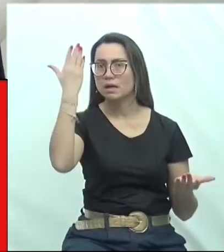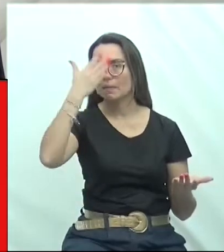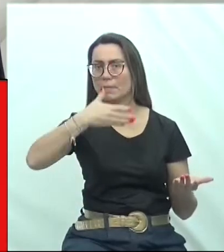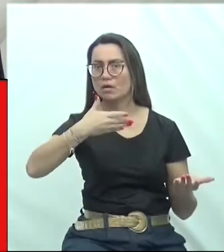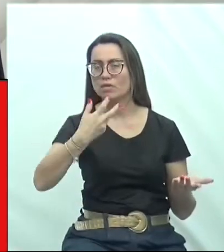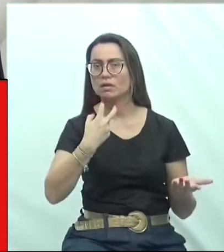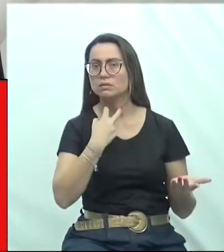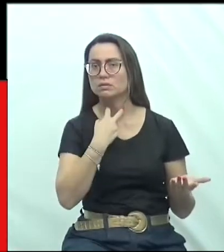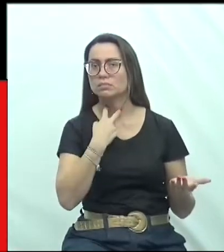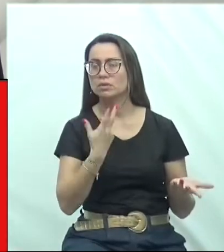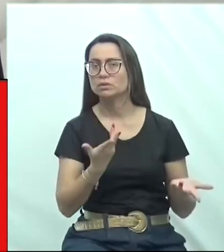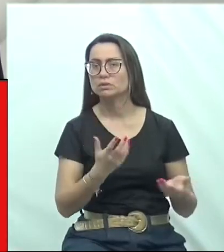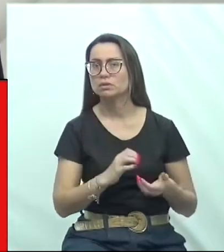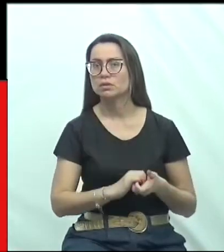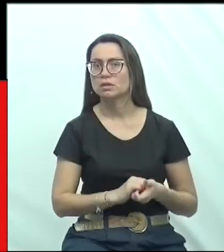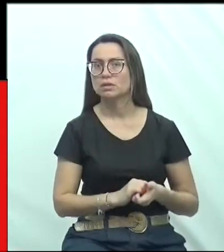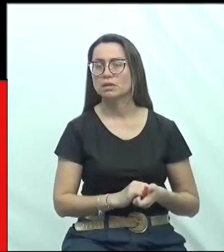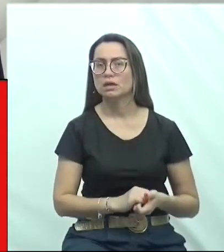na